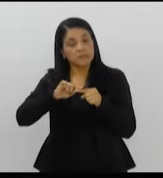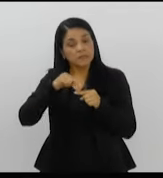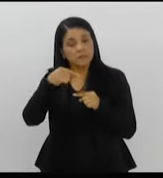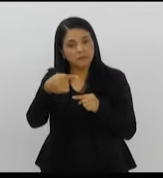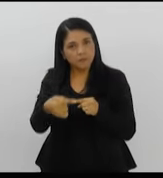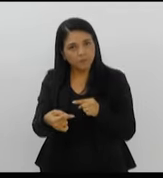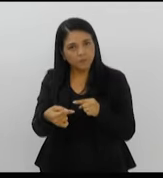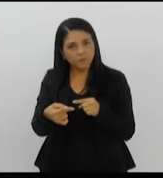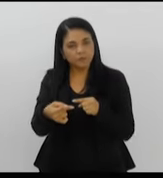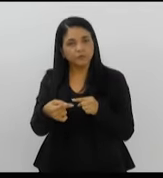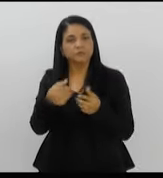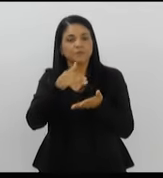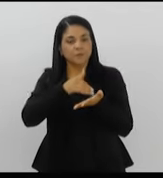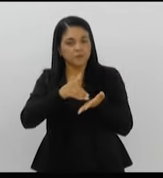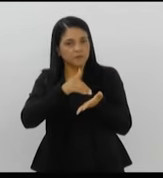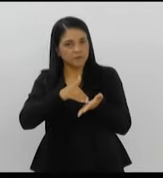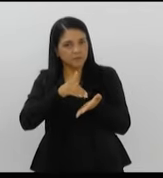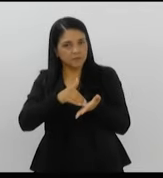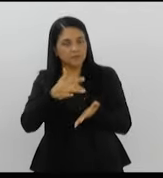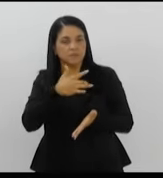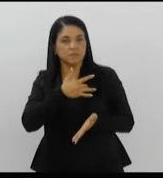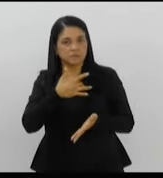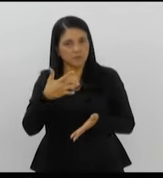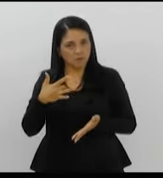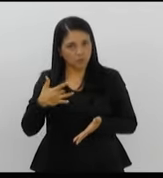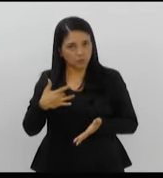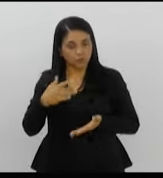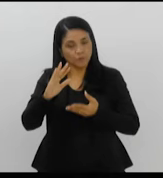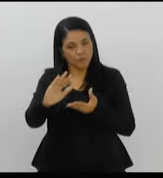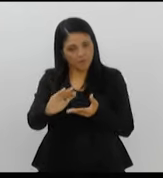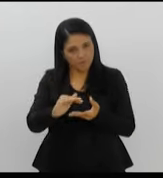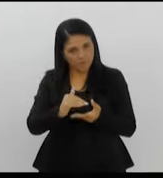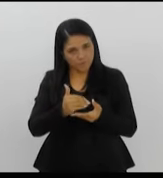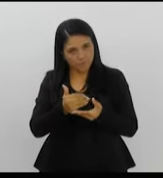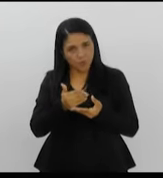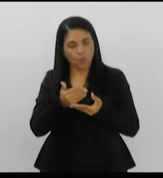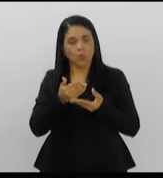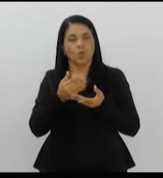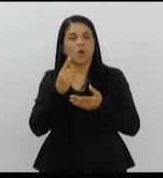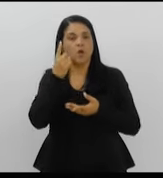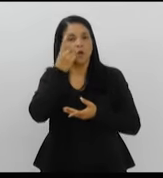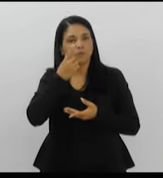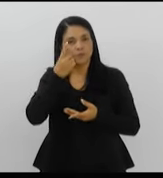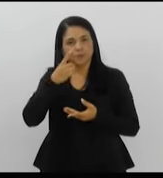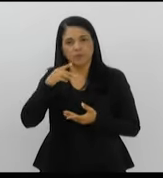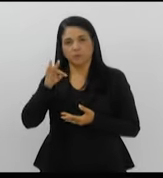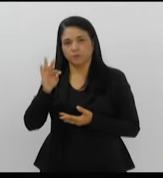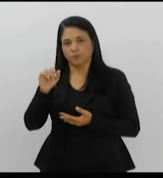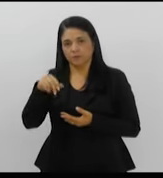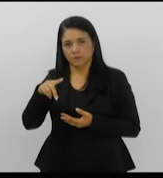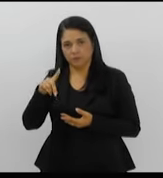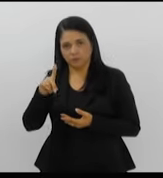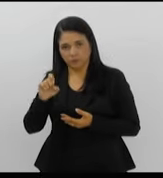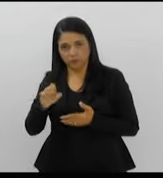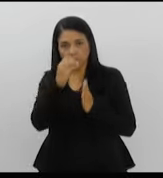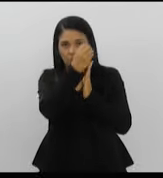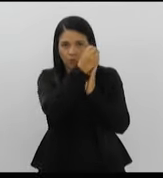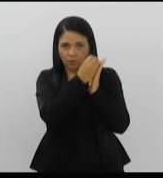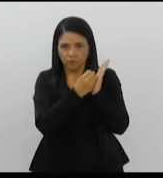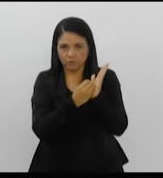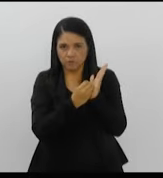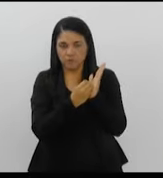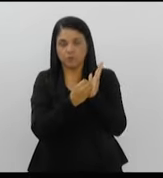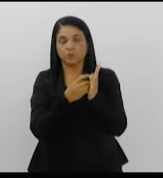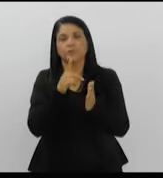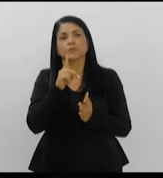posteriormente, a Secretaria de Saúde enviou ao deputado Tande um ofício que